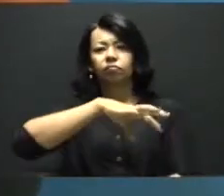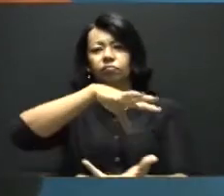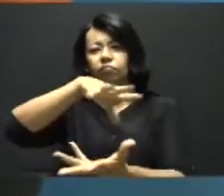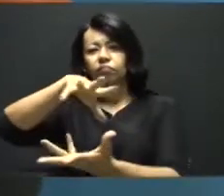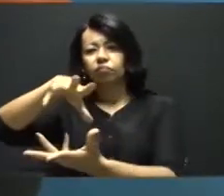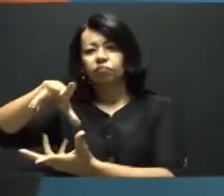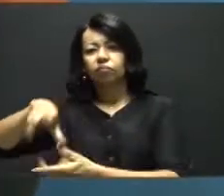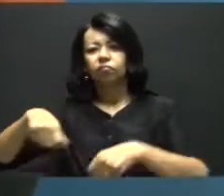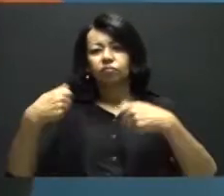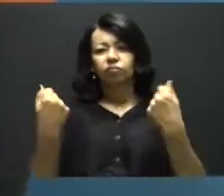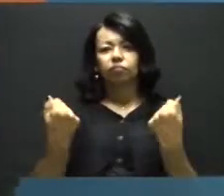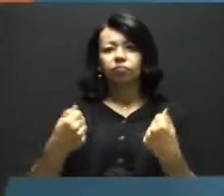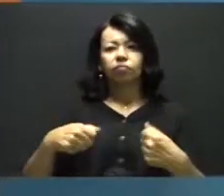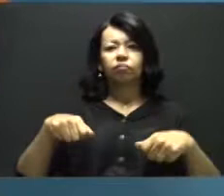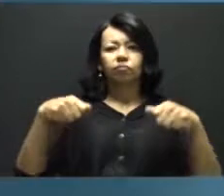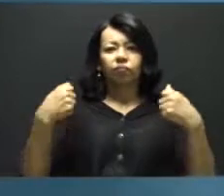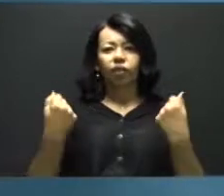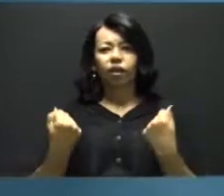precisa